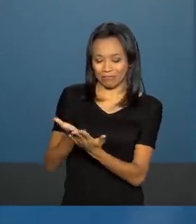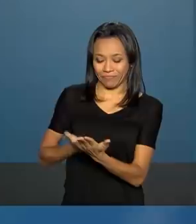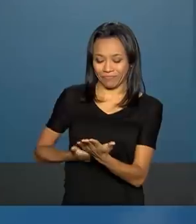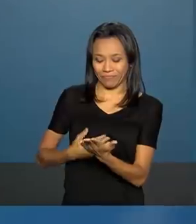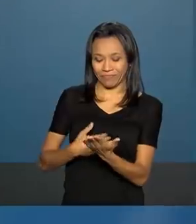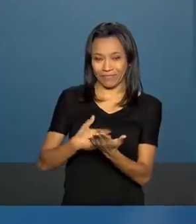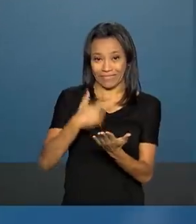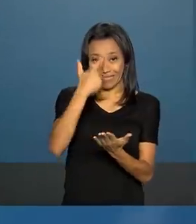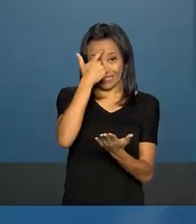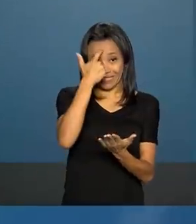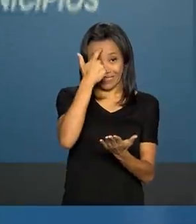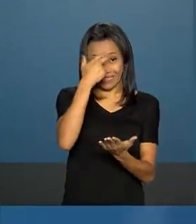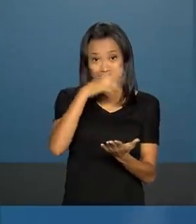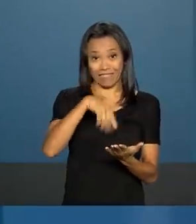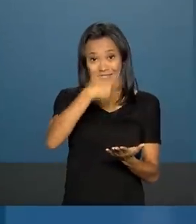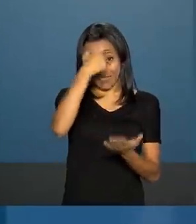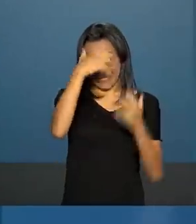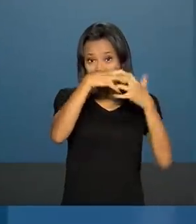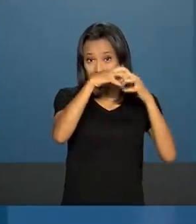razão falam mais alta.